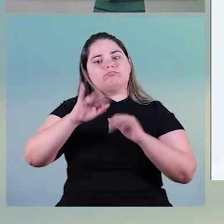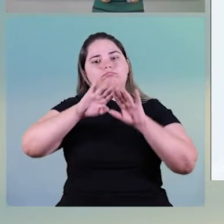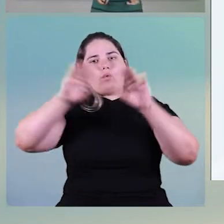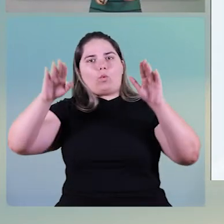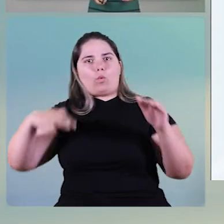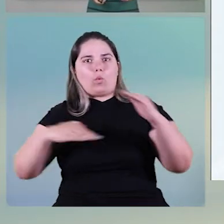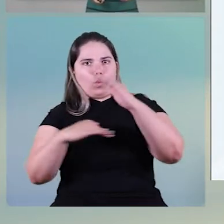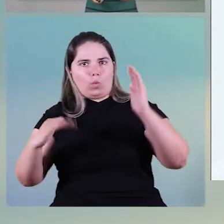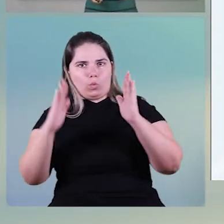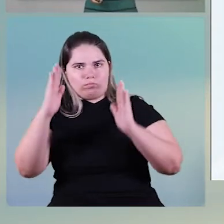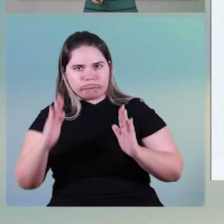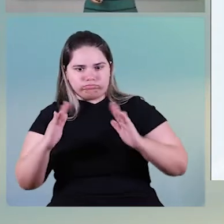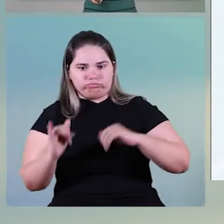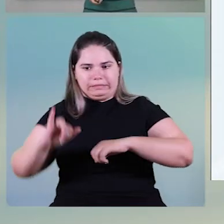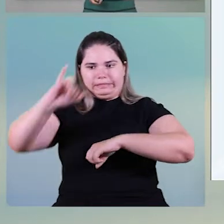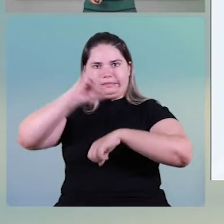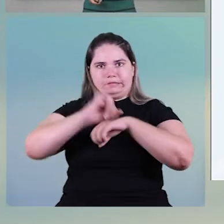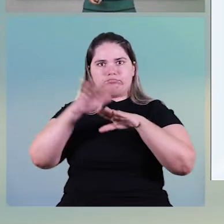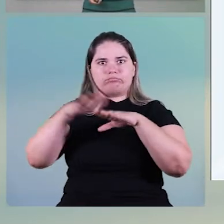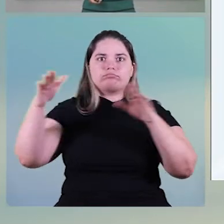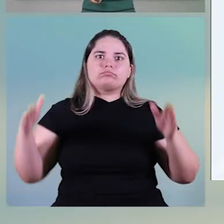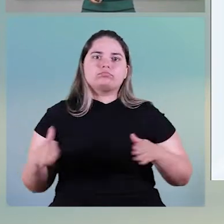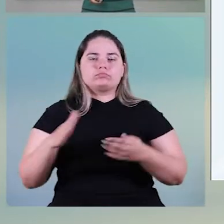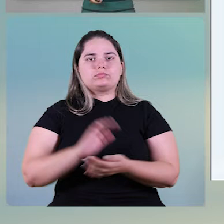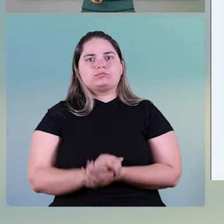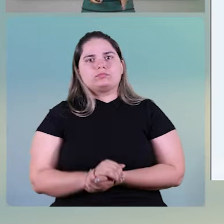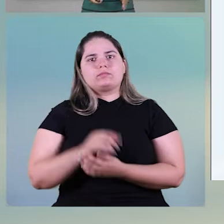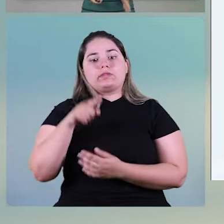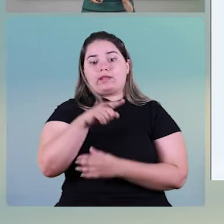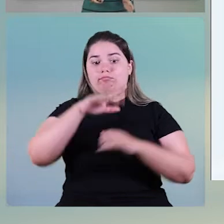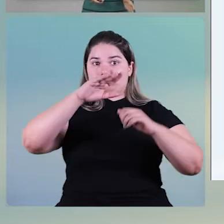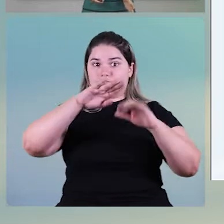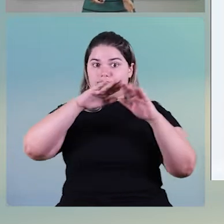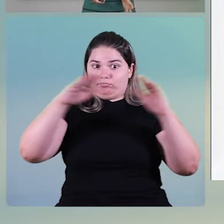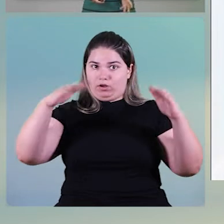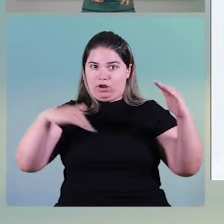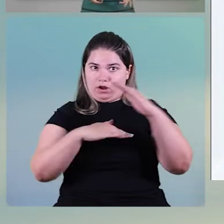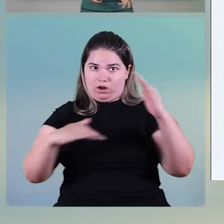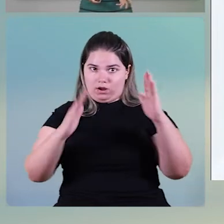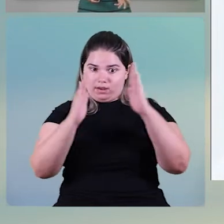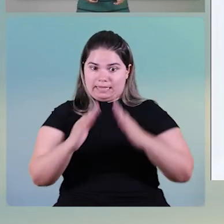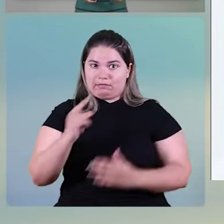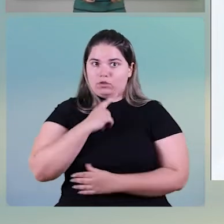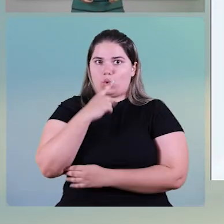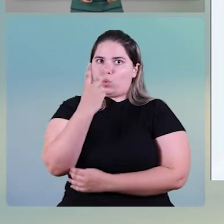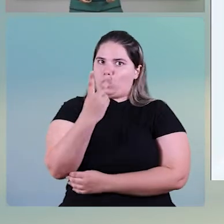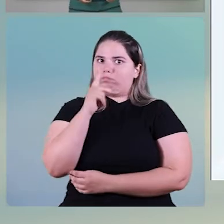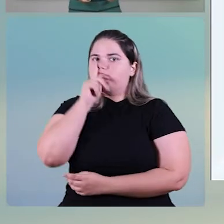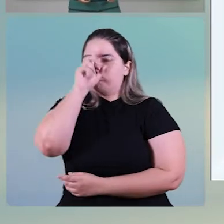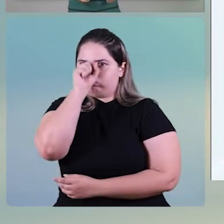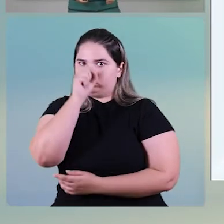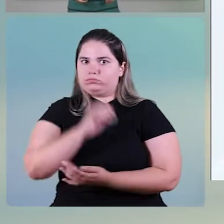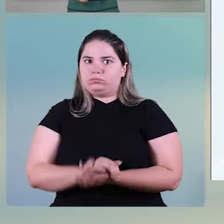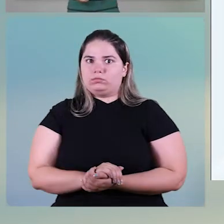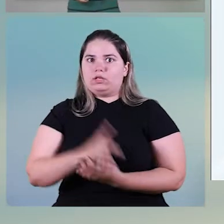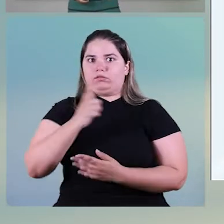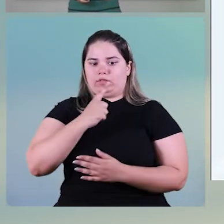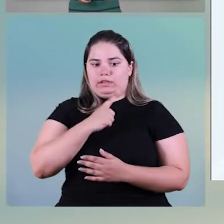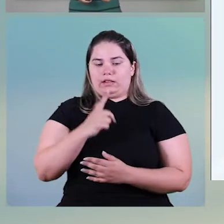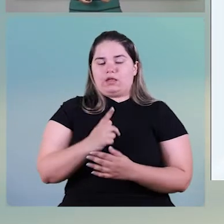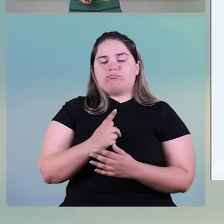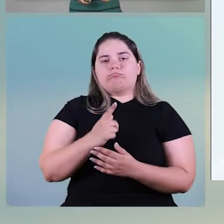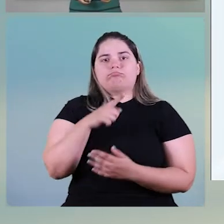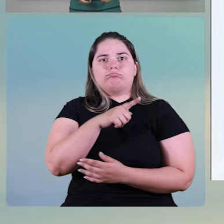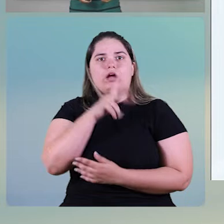sobre uma mesa. Nessa caixa estão agindo duas forças. O peso, que é feito pela terra sobre a